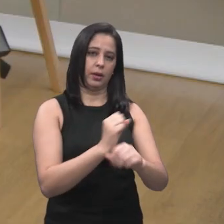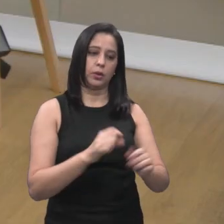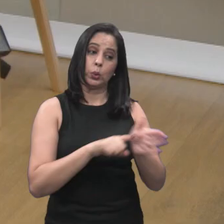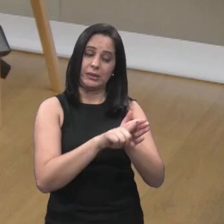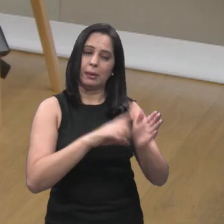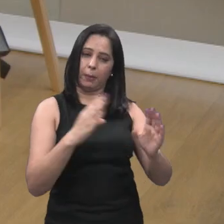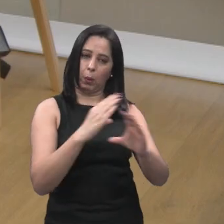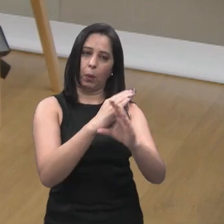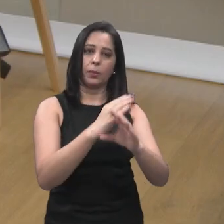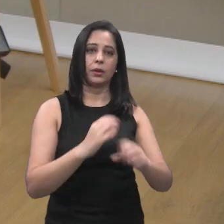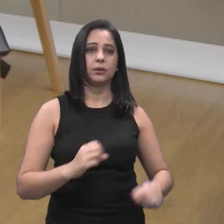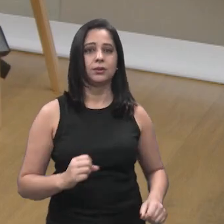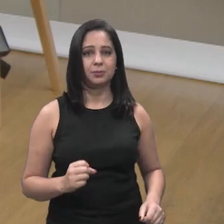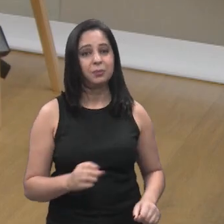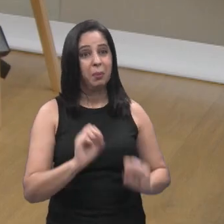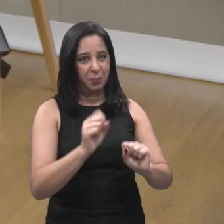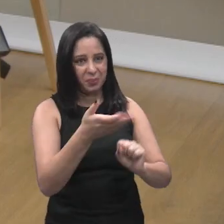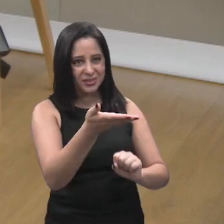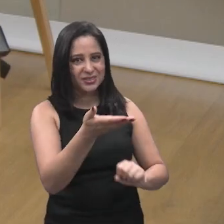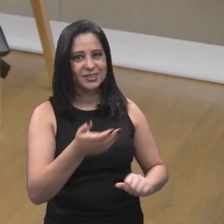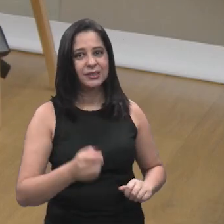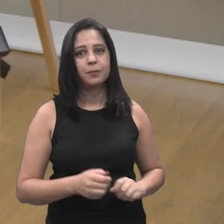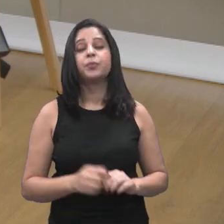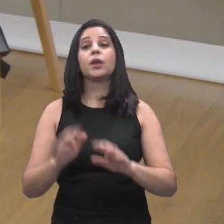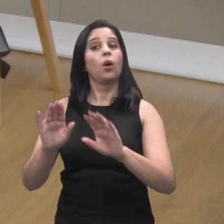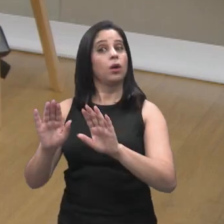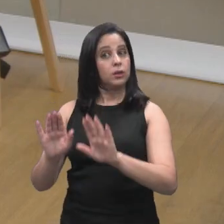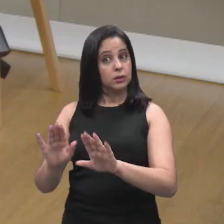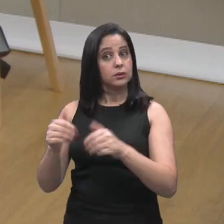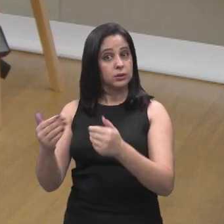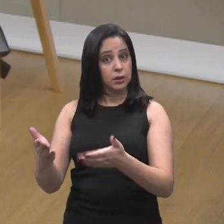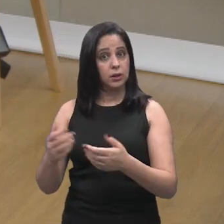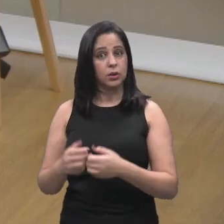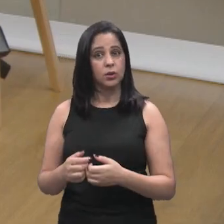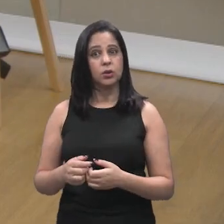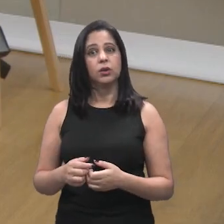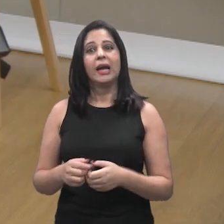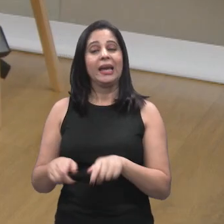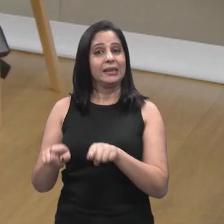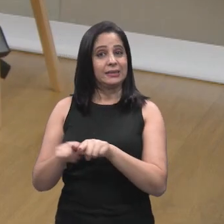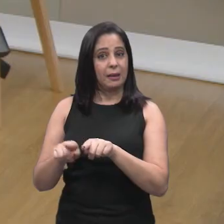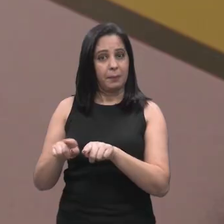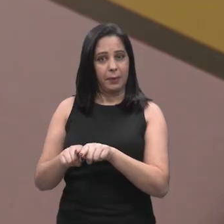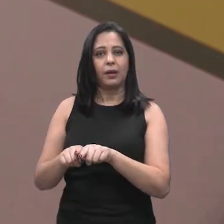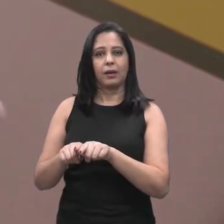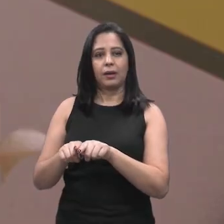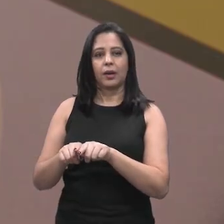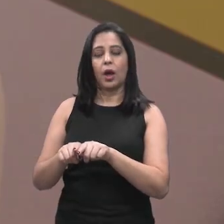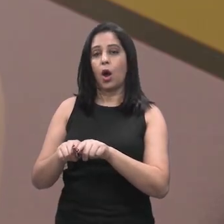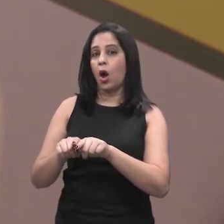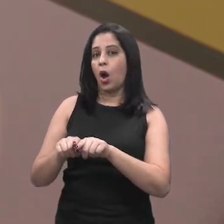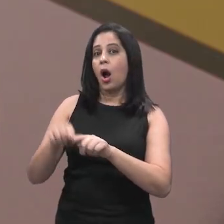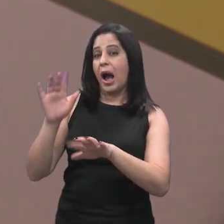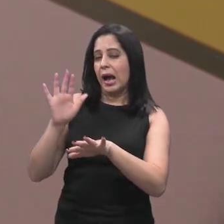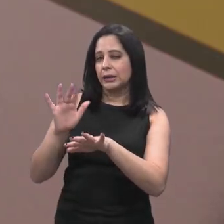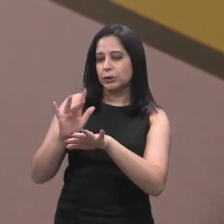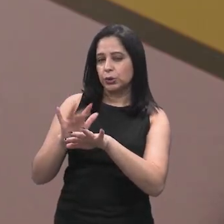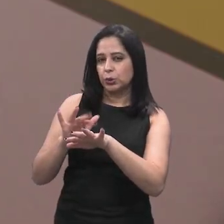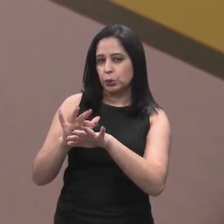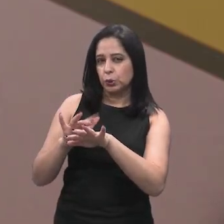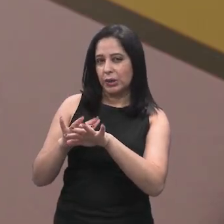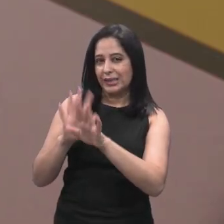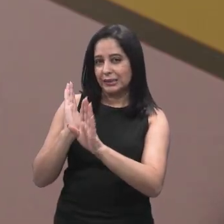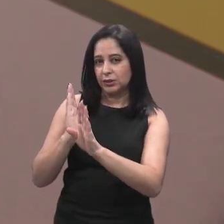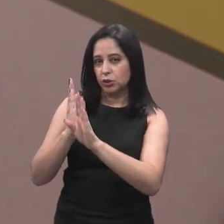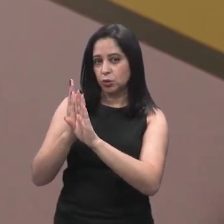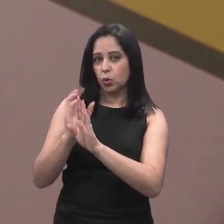mais completo. E a gente... Oi, pode falar. Não, ou se não, o que a gente fala como o diagnóstico de hipertensão arterial